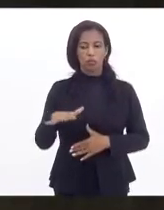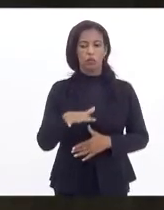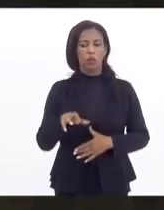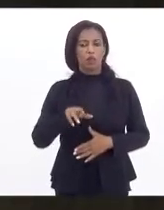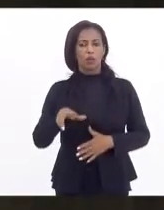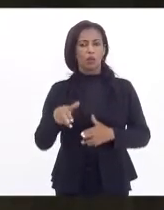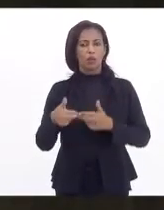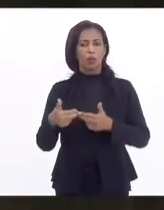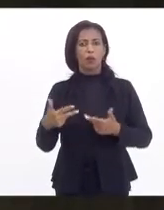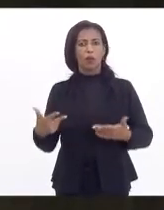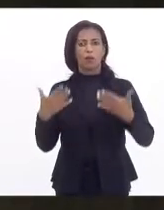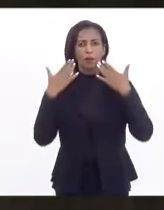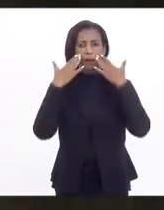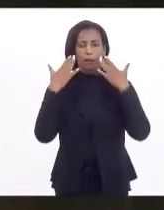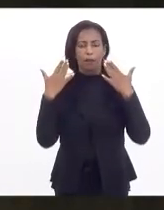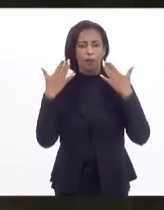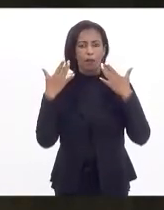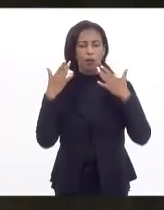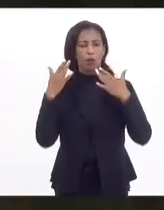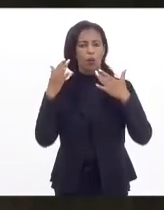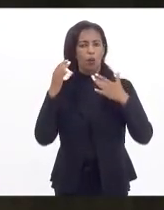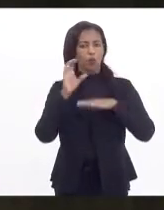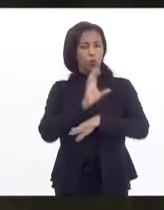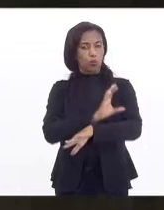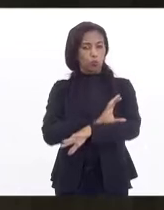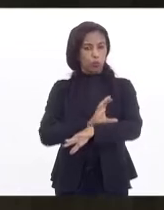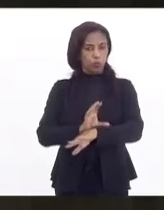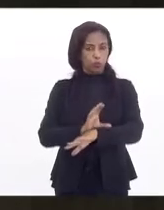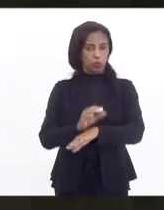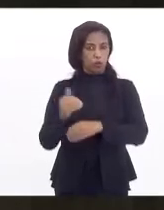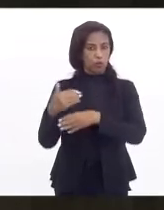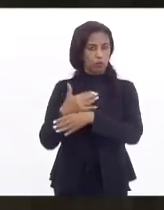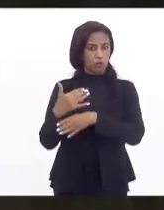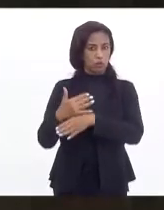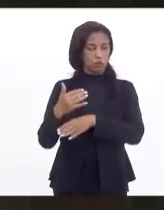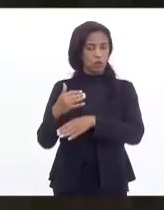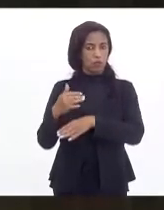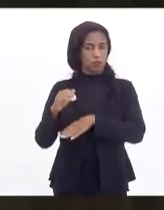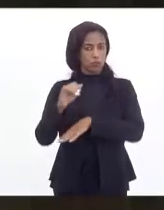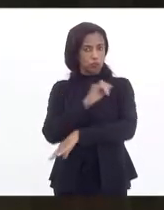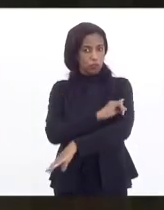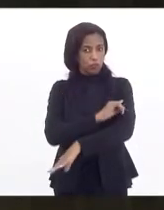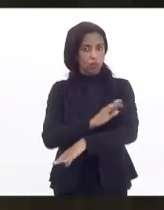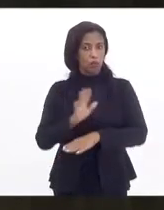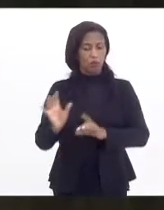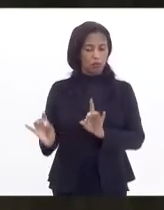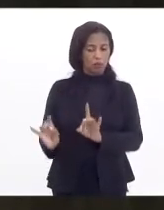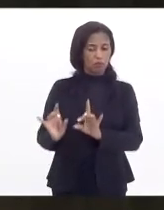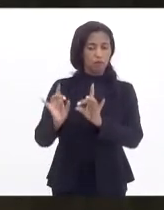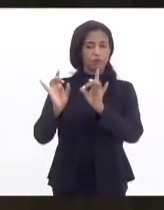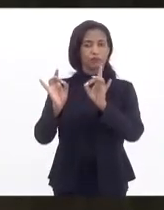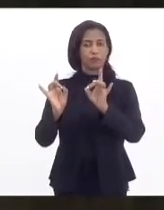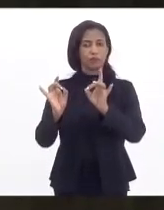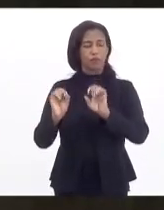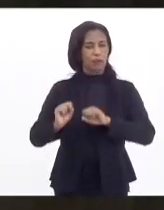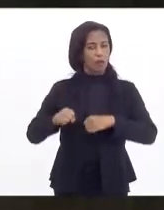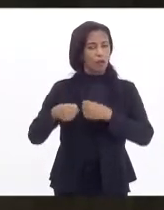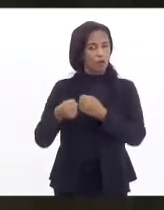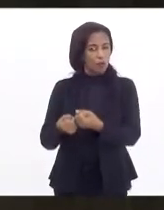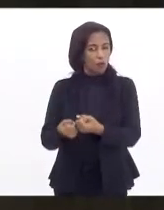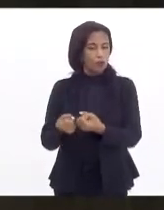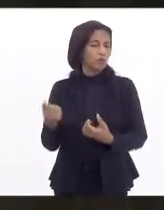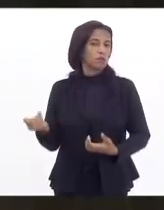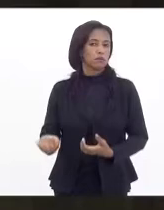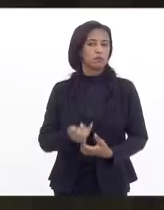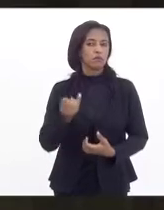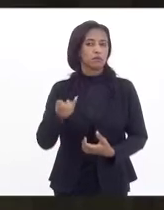qualificação das manifestações artístico-culturais na cidade do Rio de Janeiro, mas especialmente, André, a força e a